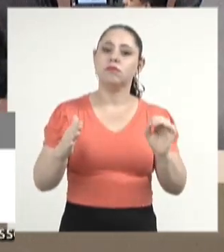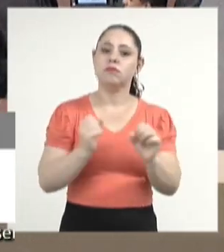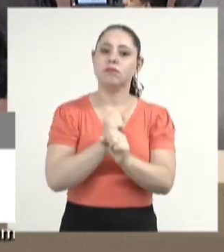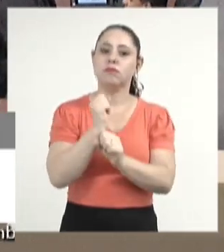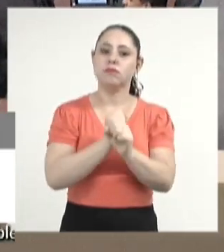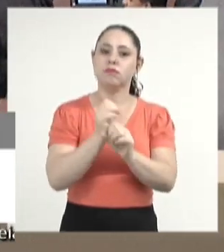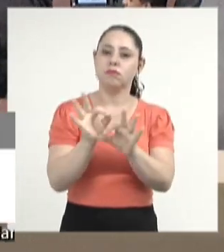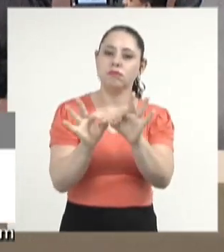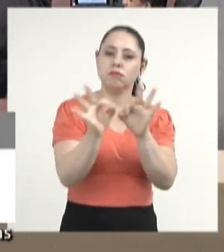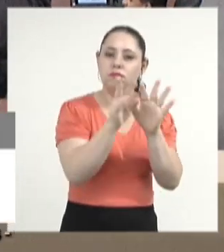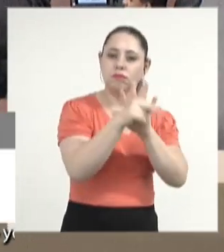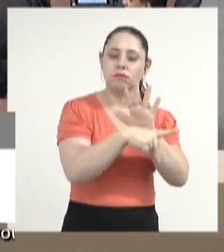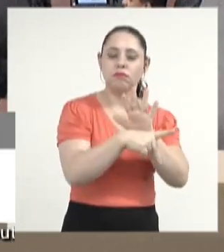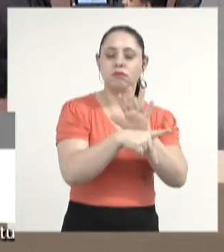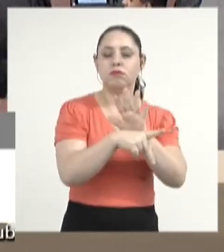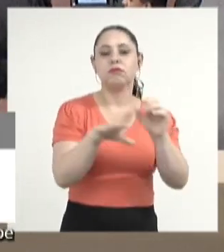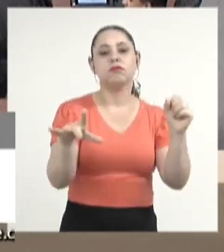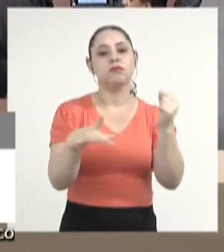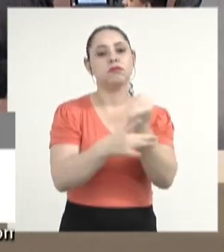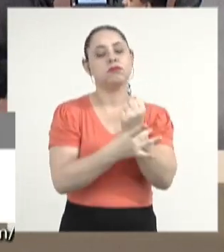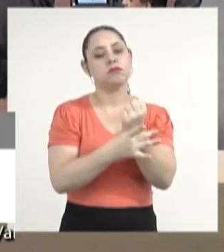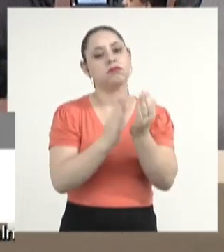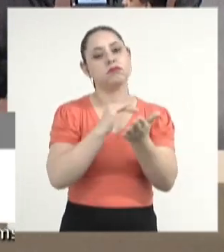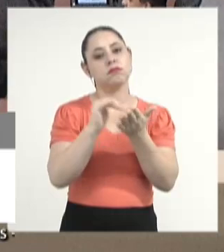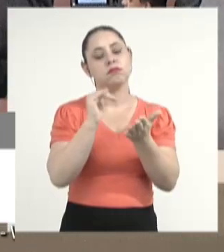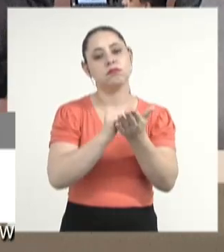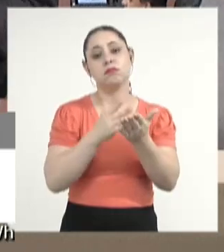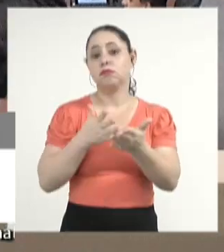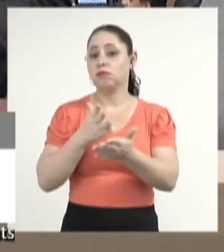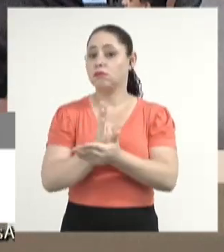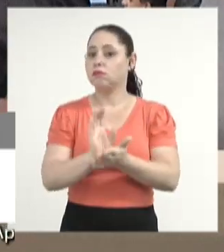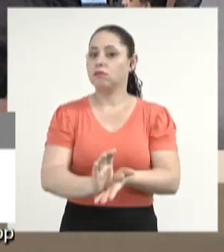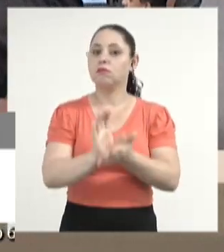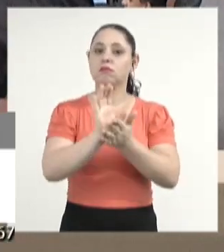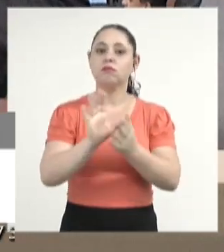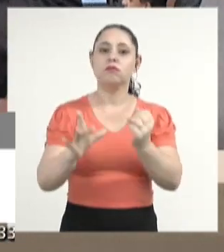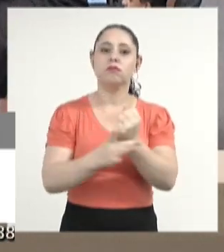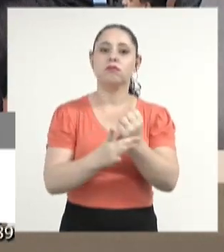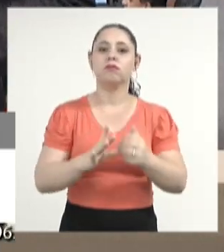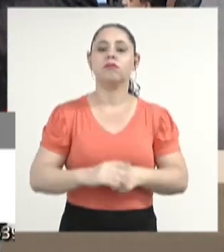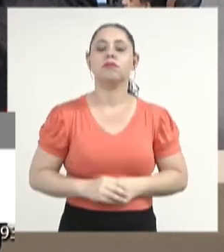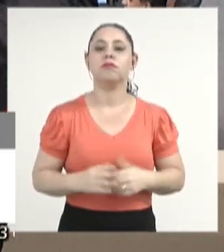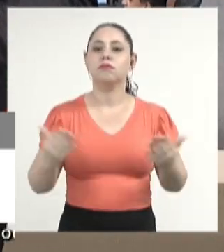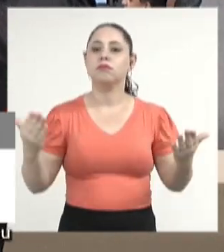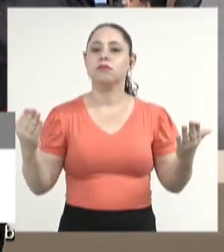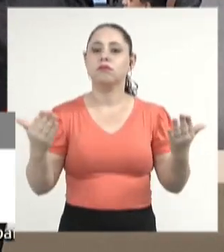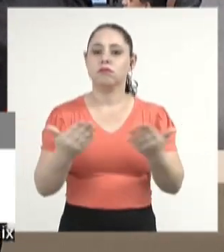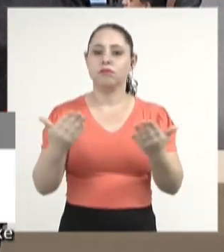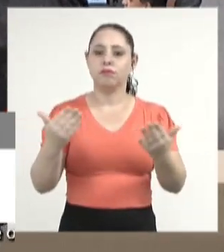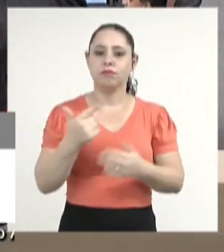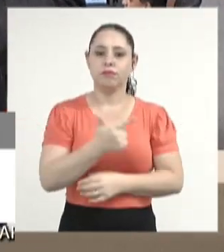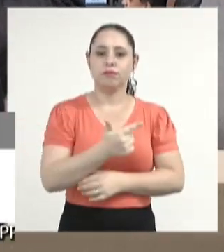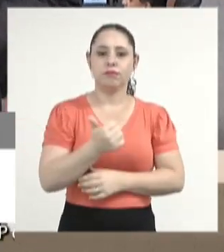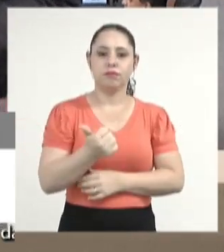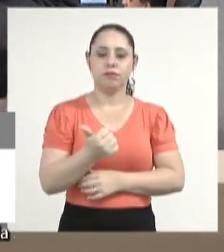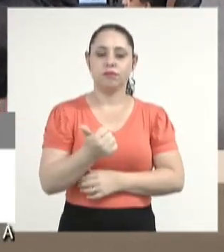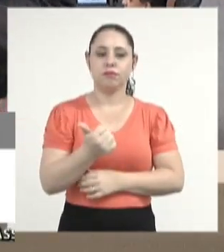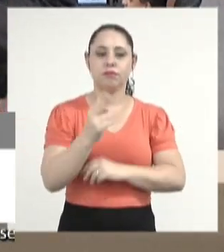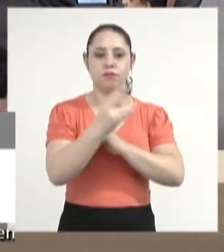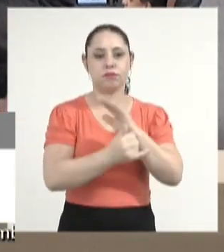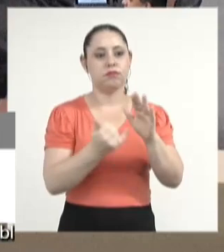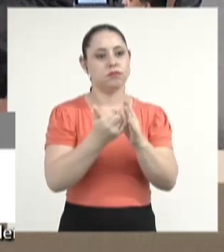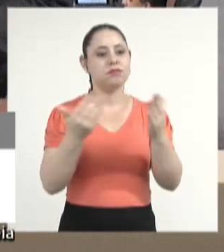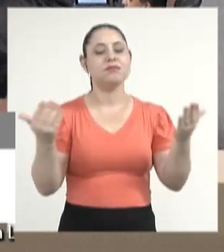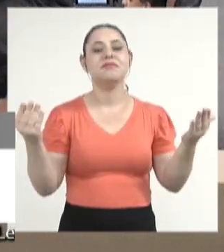anos, elaborada pela Sejusp e aprovação do Conselho Estadual de Segurança. Agora a gente segue para o 21º item